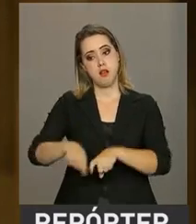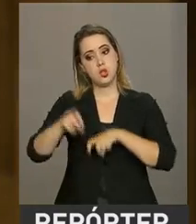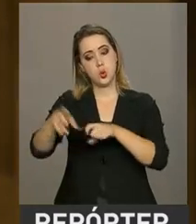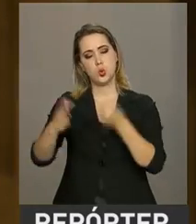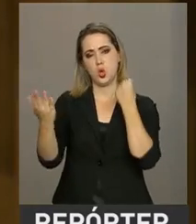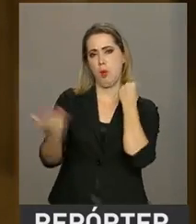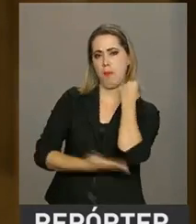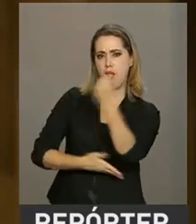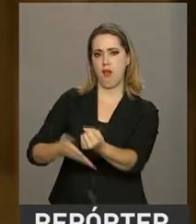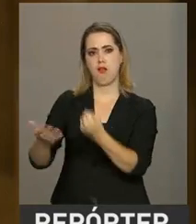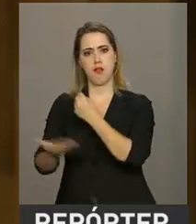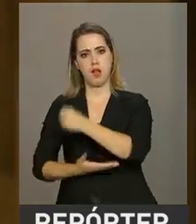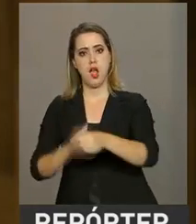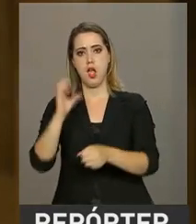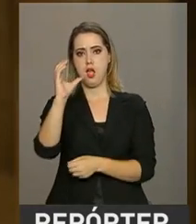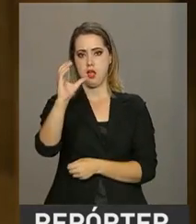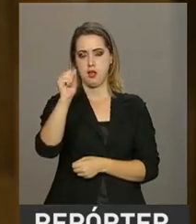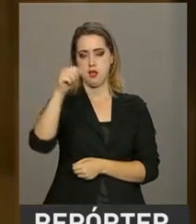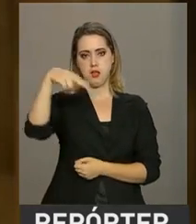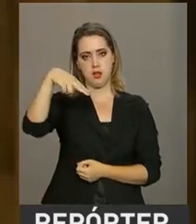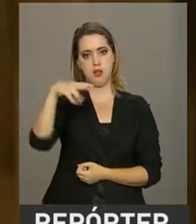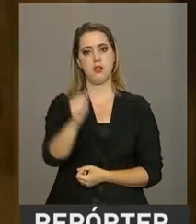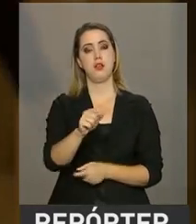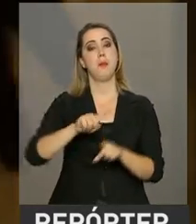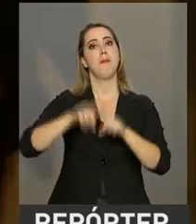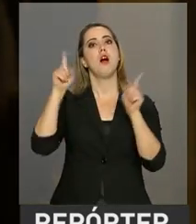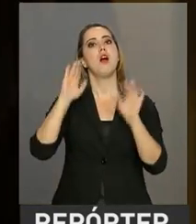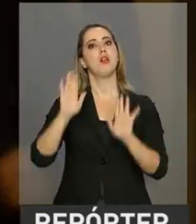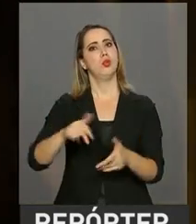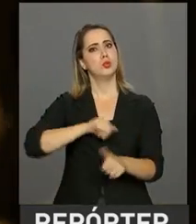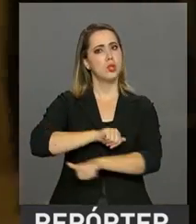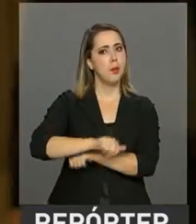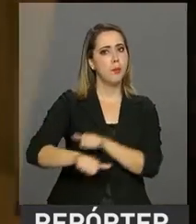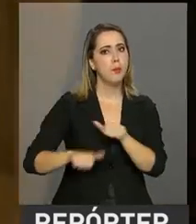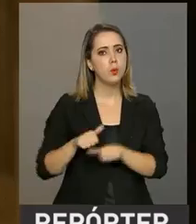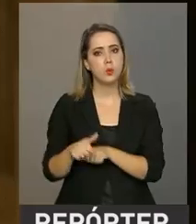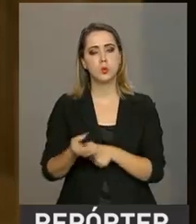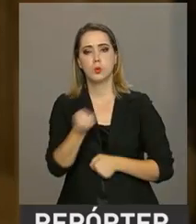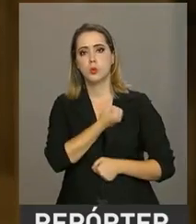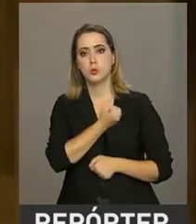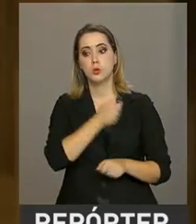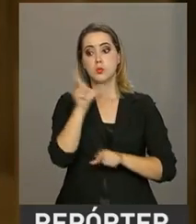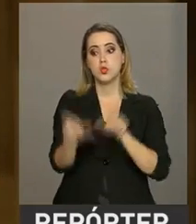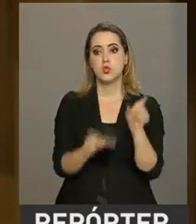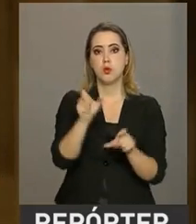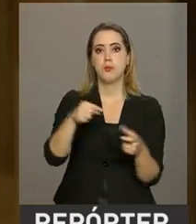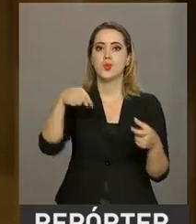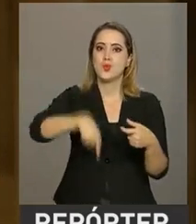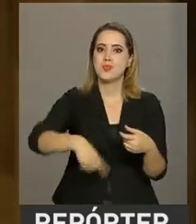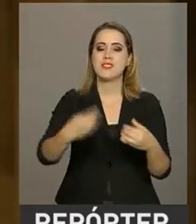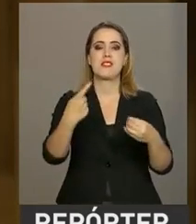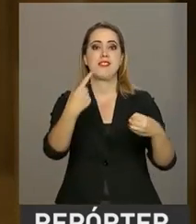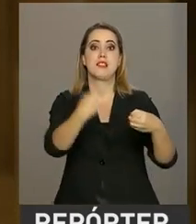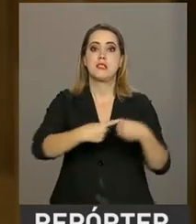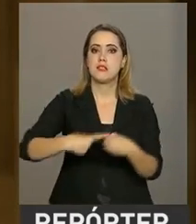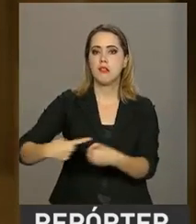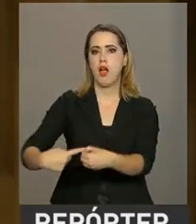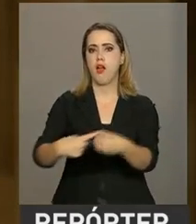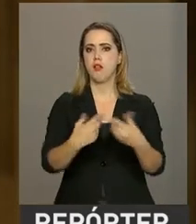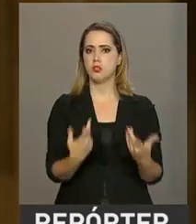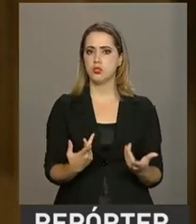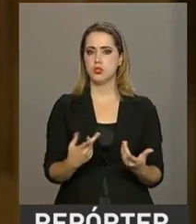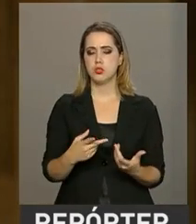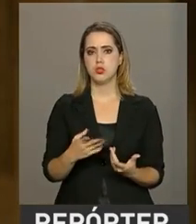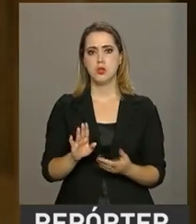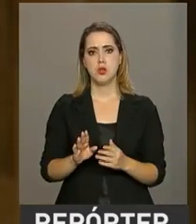por exemplo. Mas, ultimamente, isso tem mudado. Quer dizer, o número de trabalhadores resgatados nas áreas urbanas,